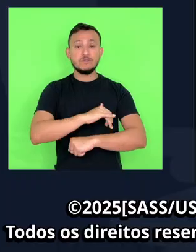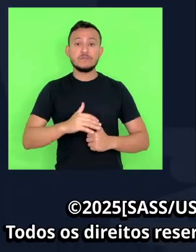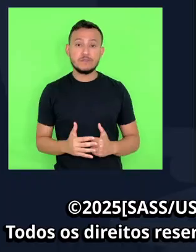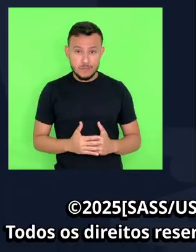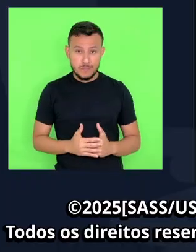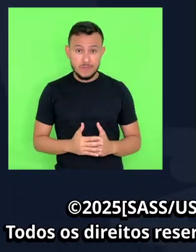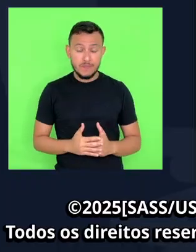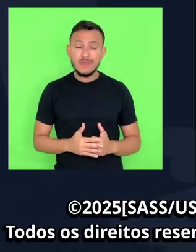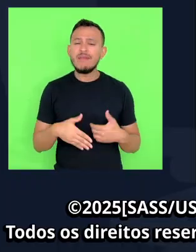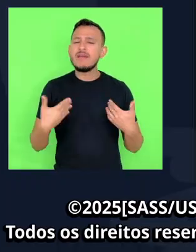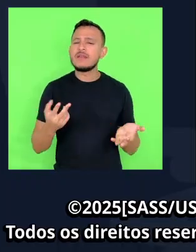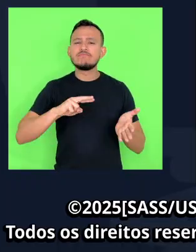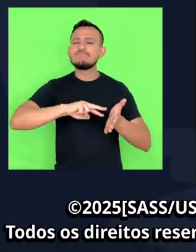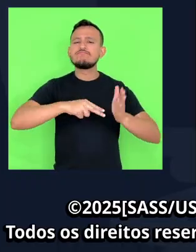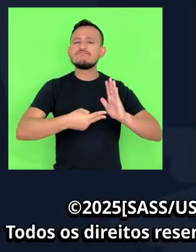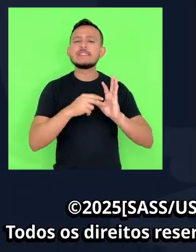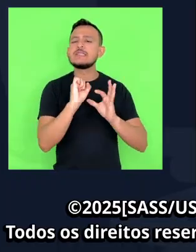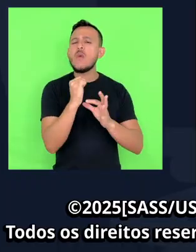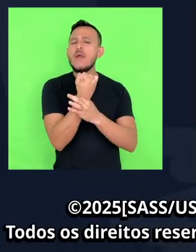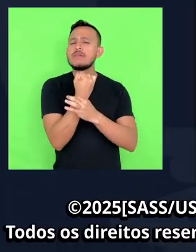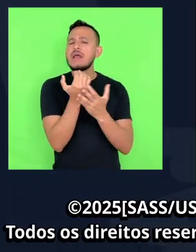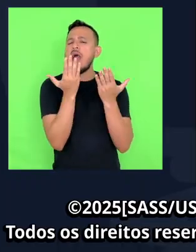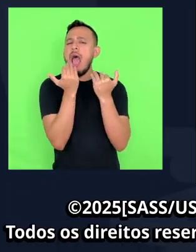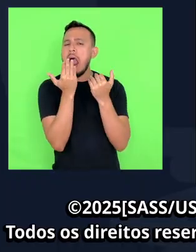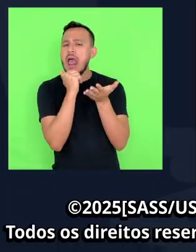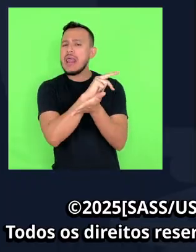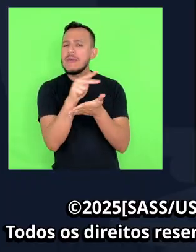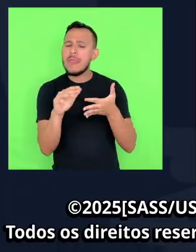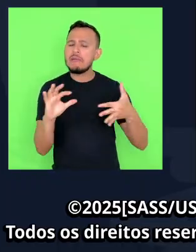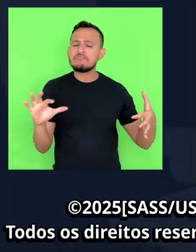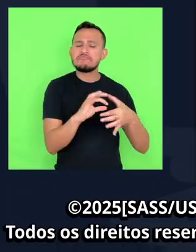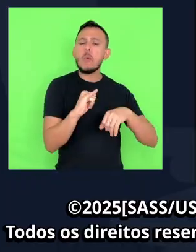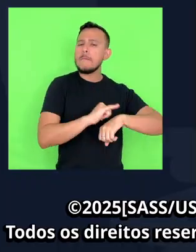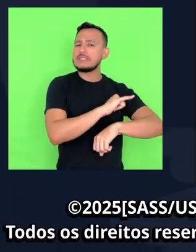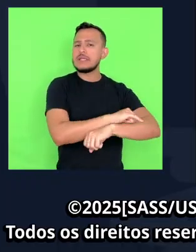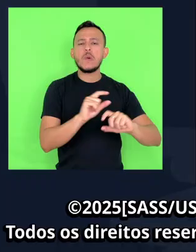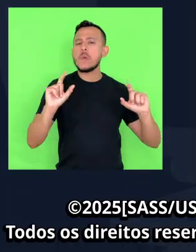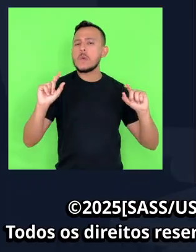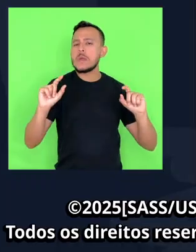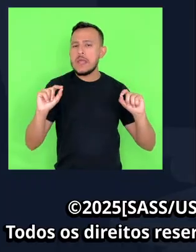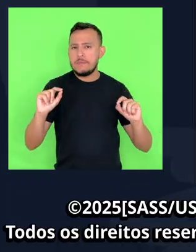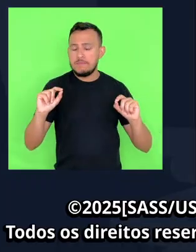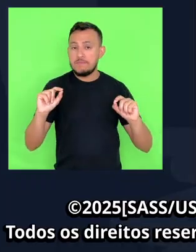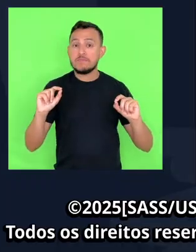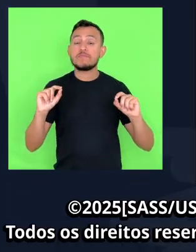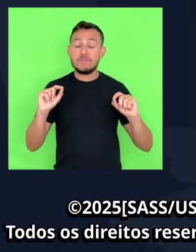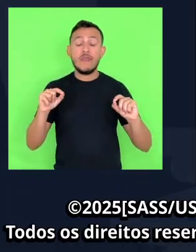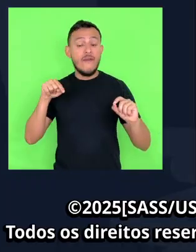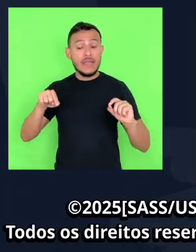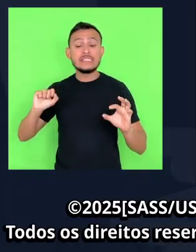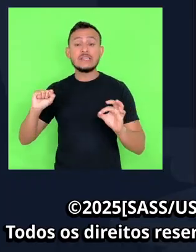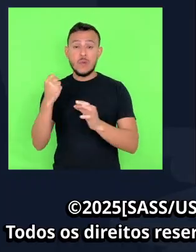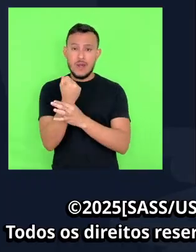Bom, e o que tem a ver insegurança alimentar com obesidade? Eu esperaria que